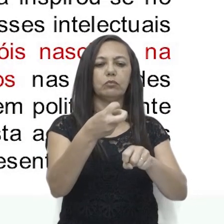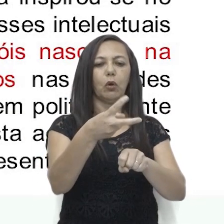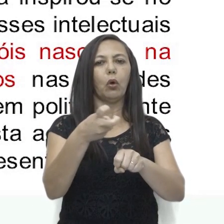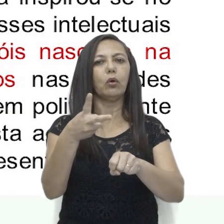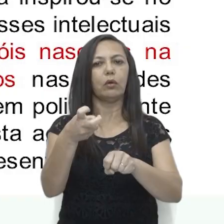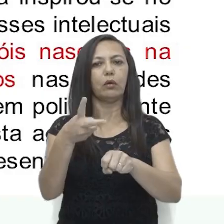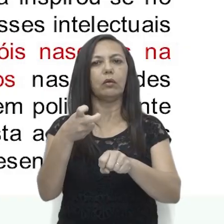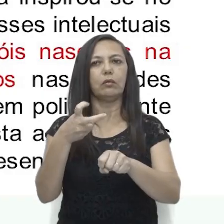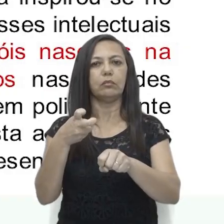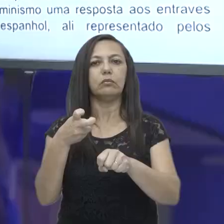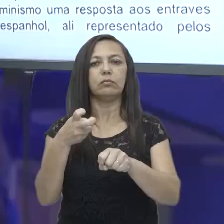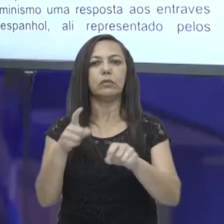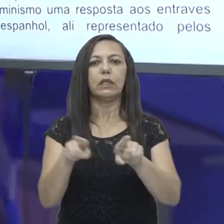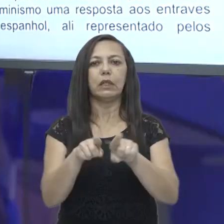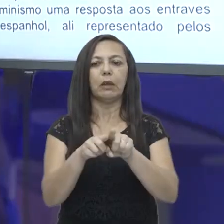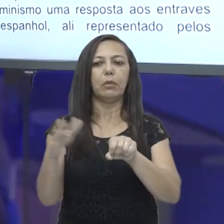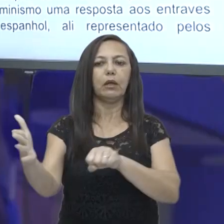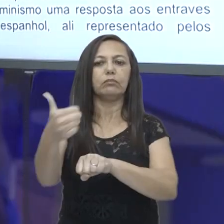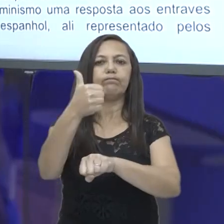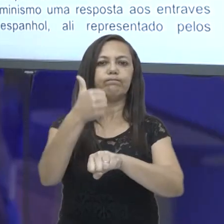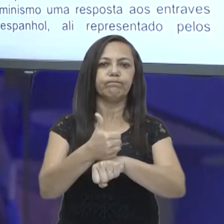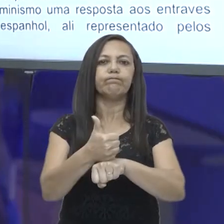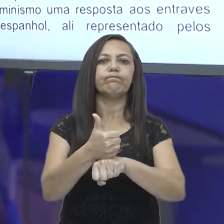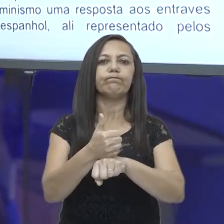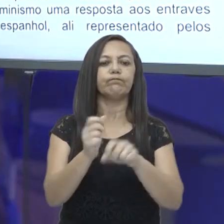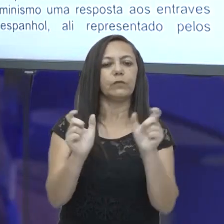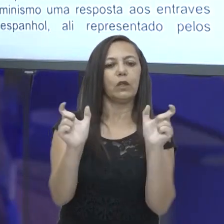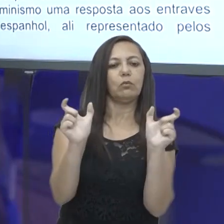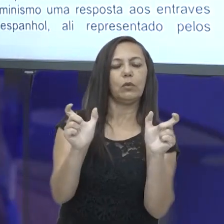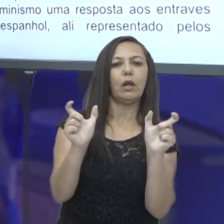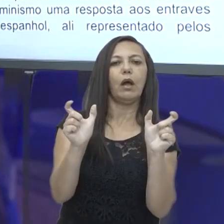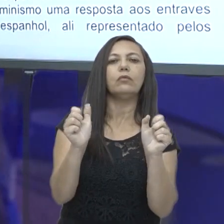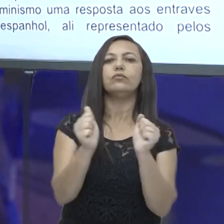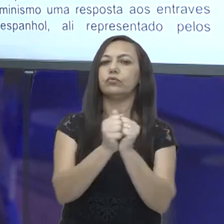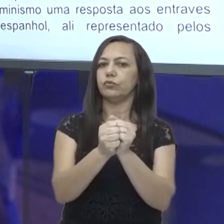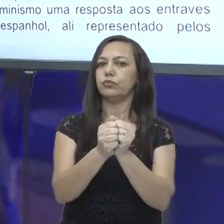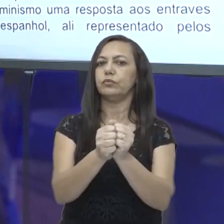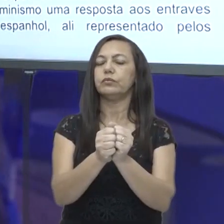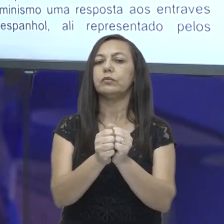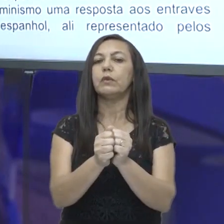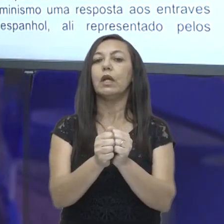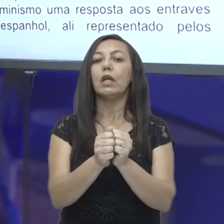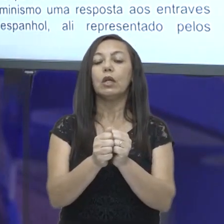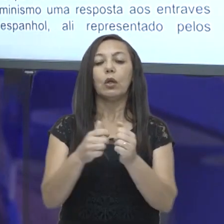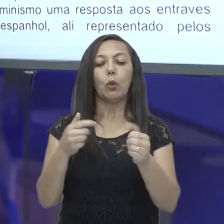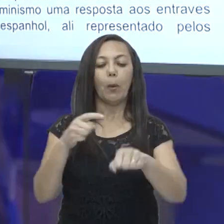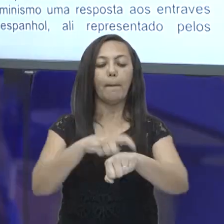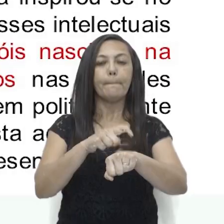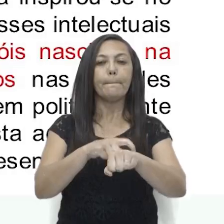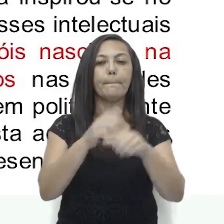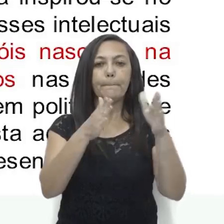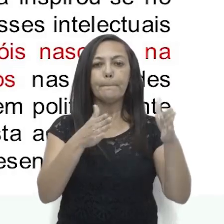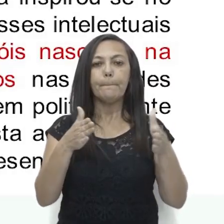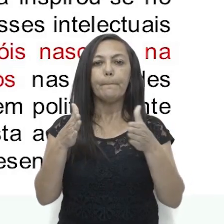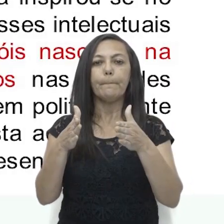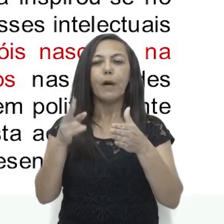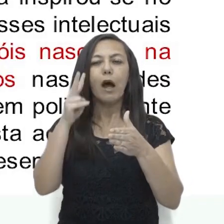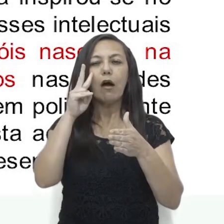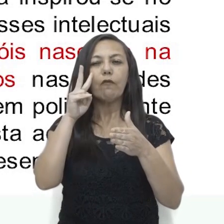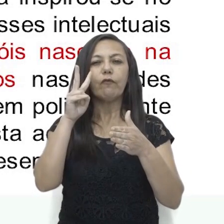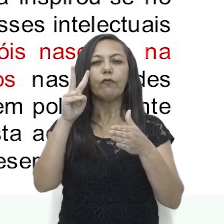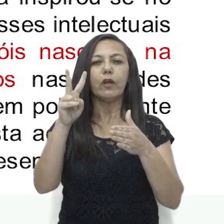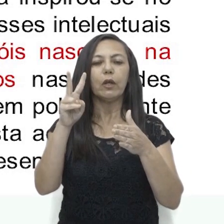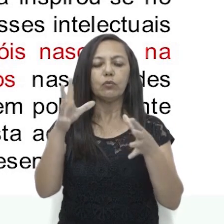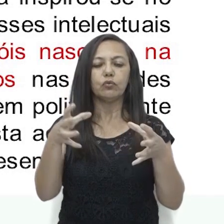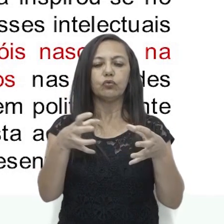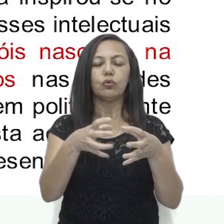exploração. Exploração e colonização, palavras que estão sempre juntinhas. Nesse período, observamos a ascensão de um novo